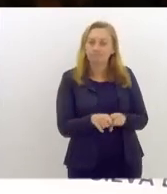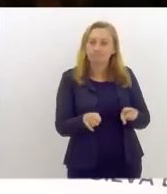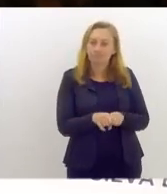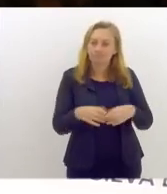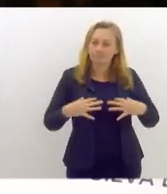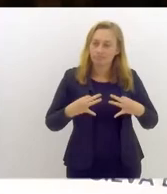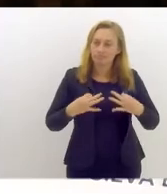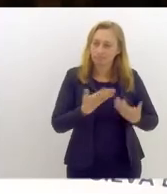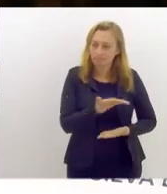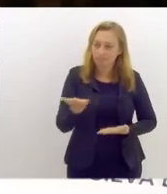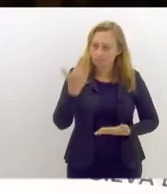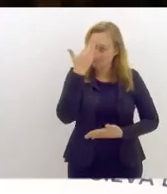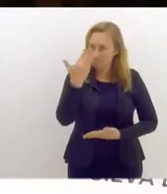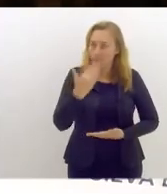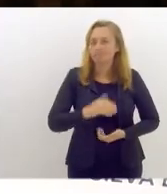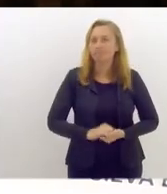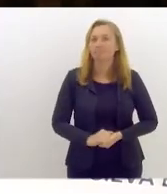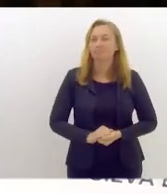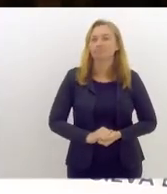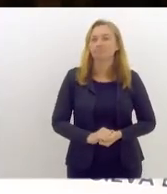muito obrigada